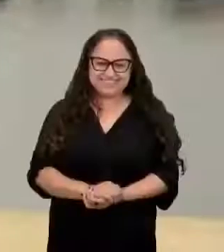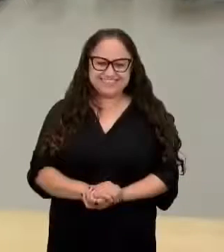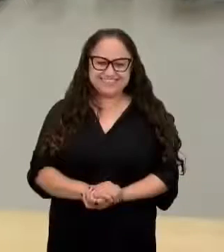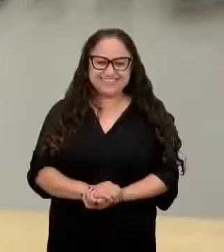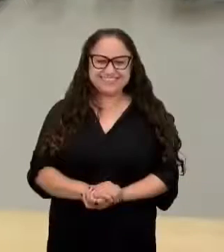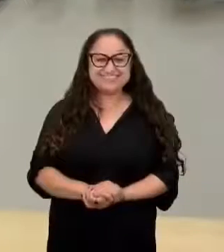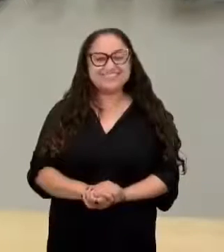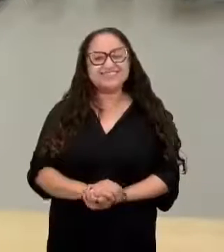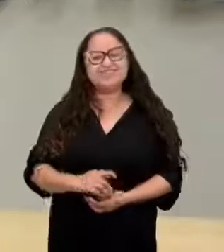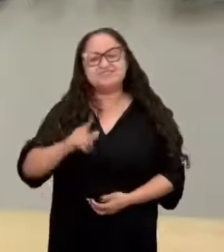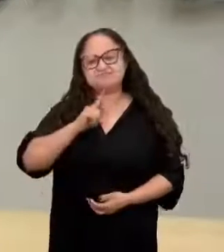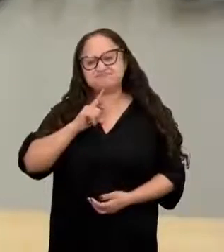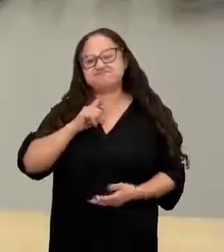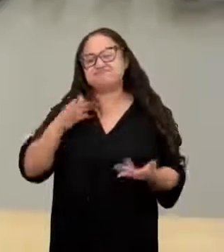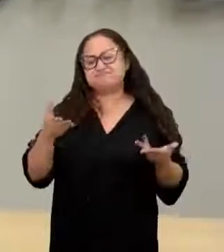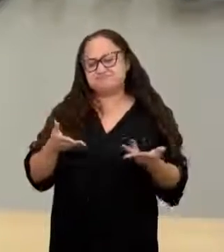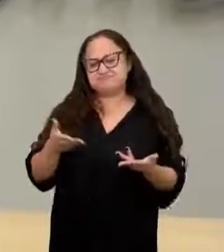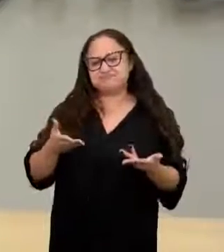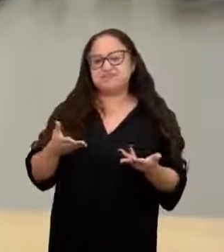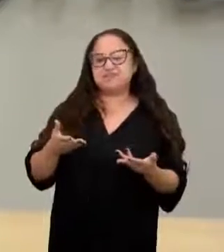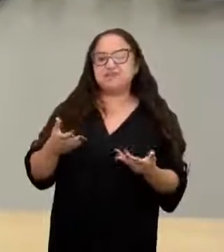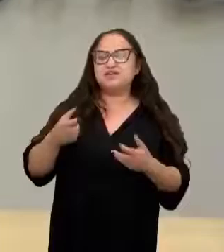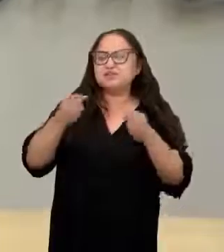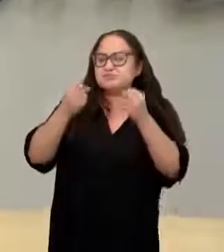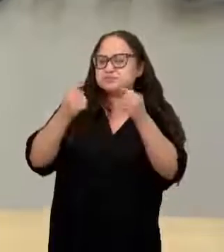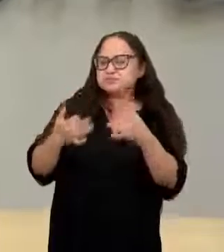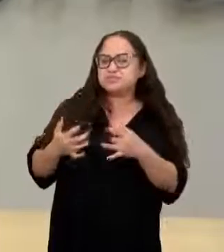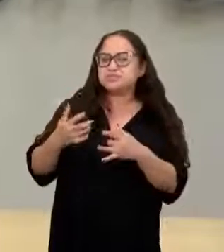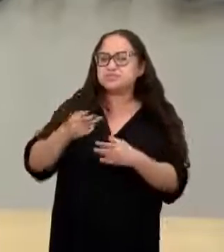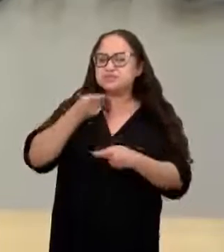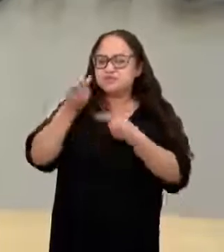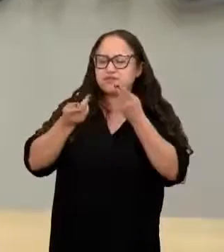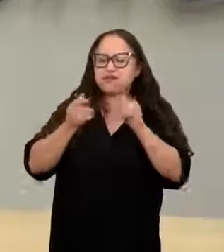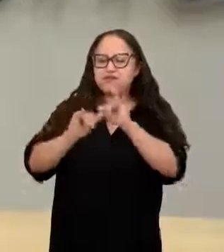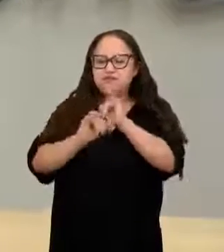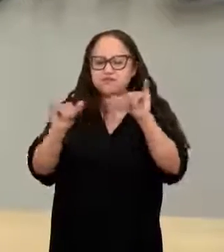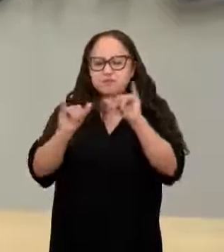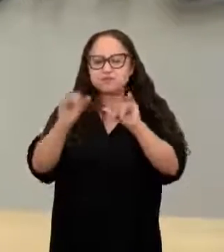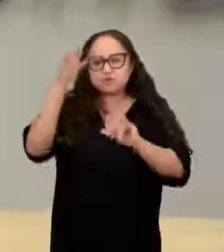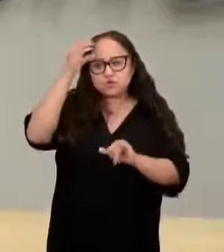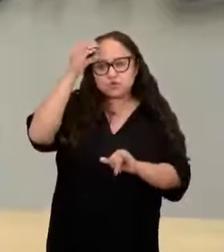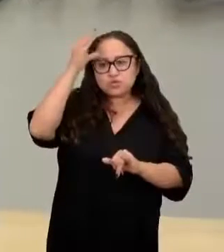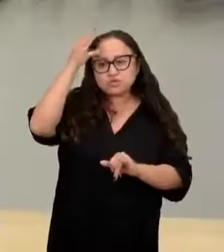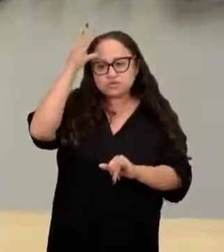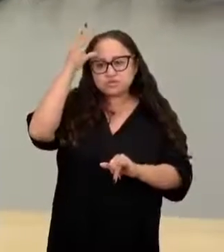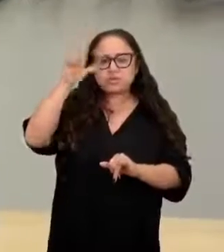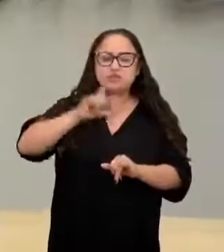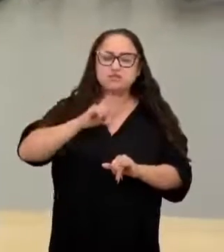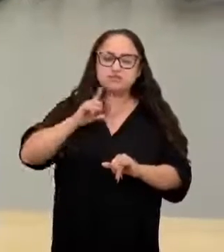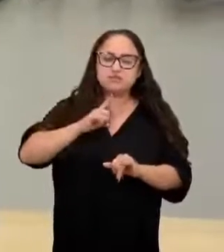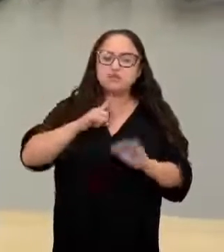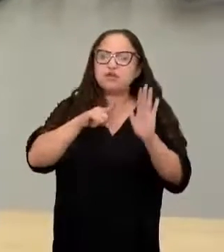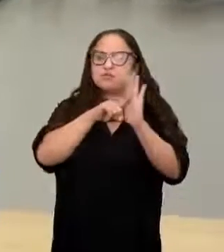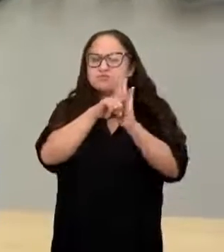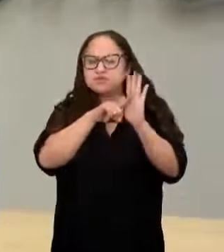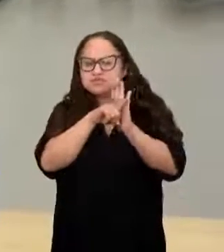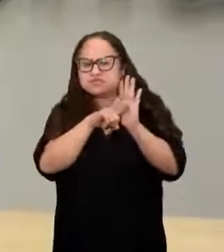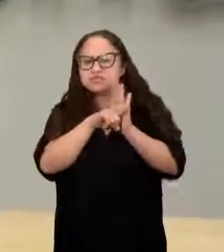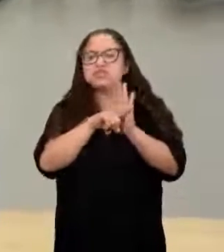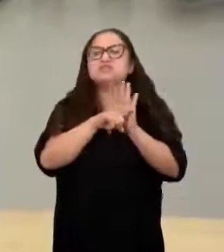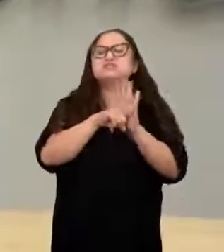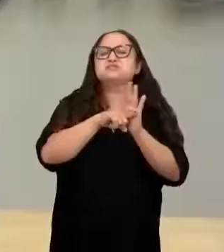A gente tem aqui, complementando a fala de vocês, né, a questão da informação, do conhecimento, dados sobre o assunto, através